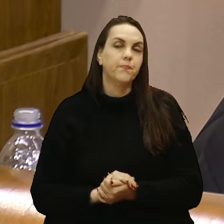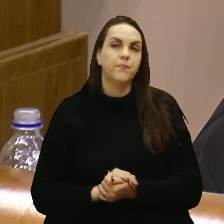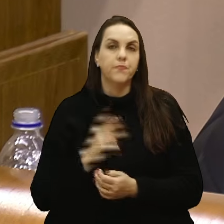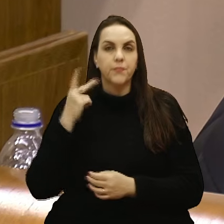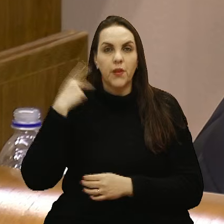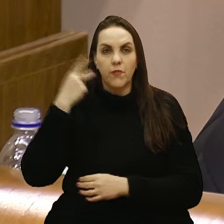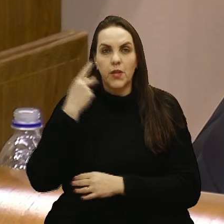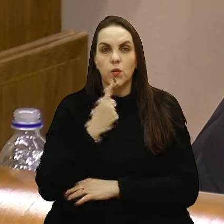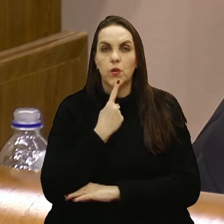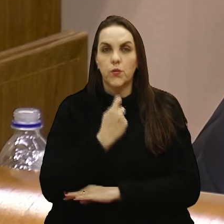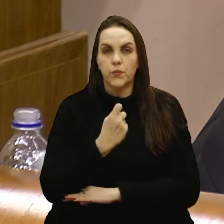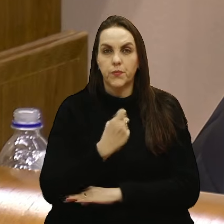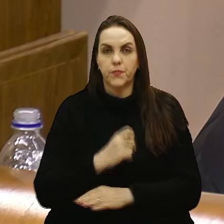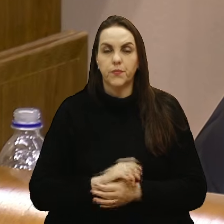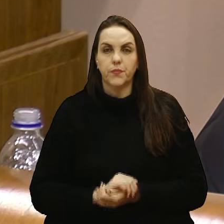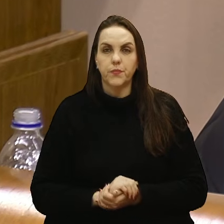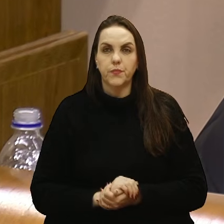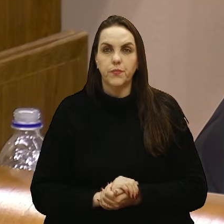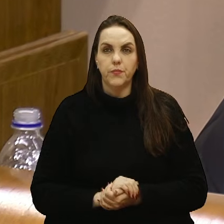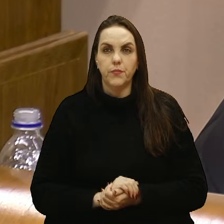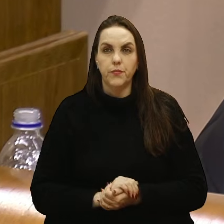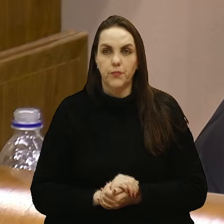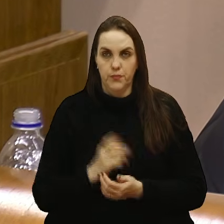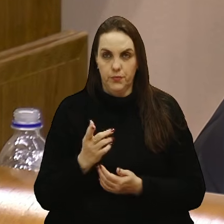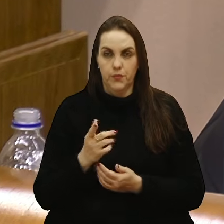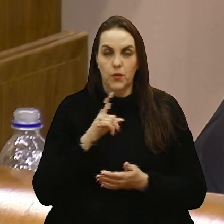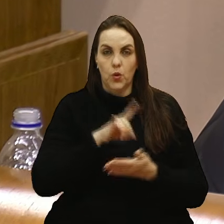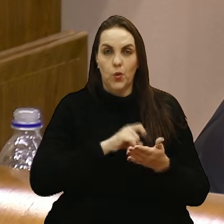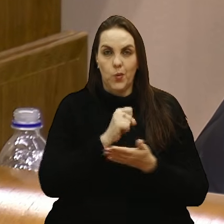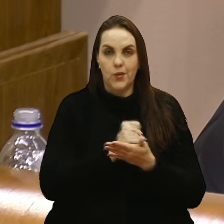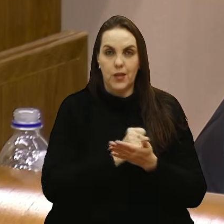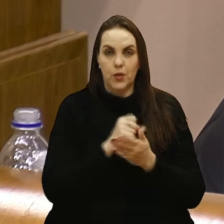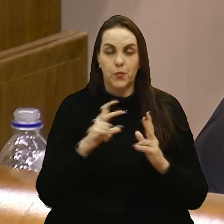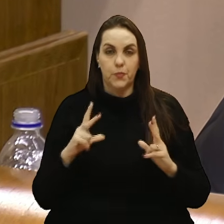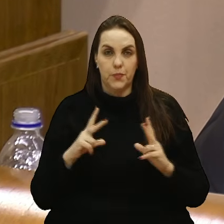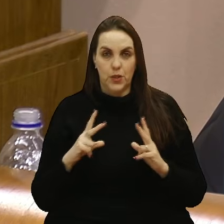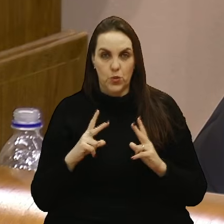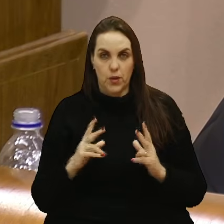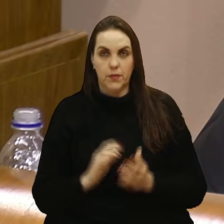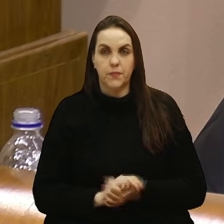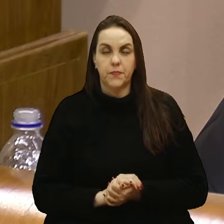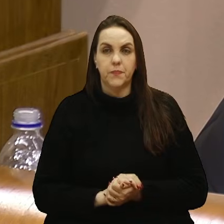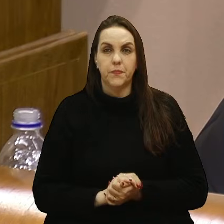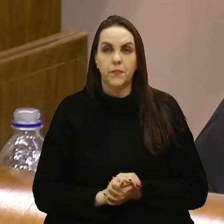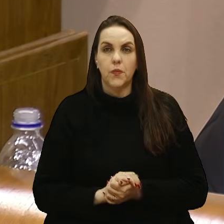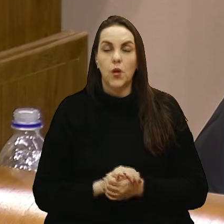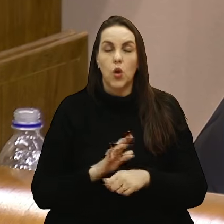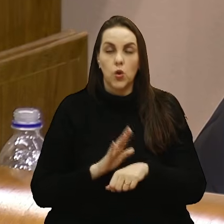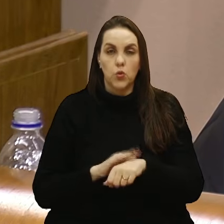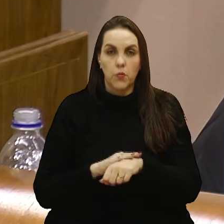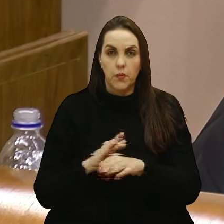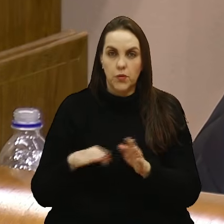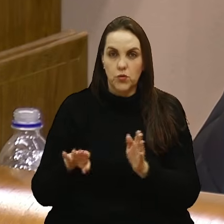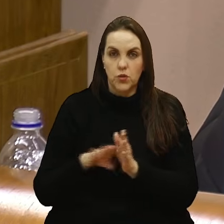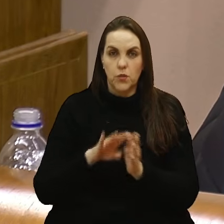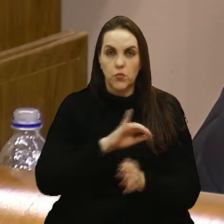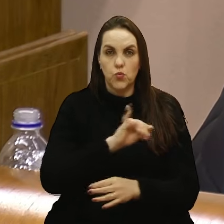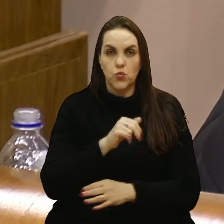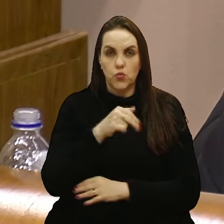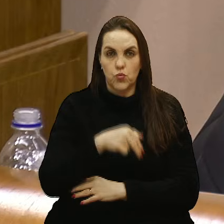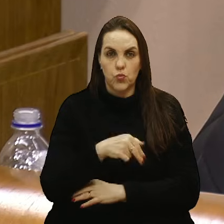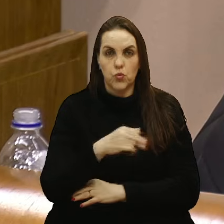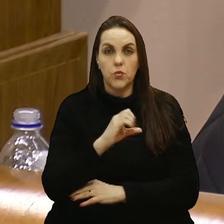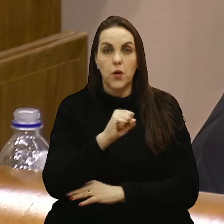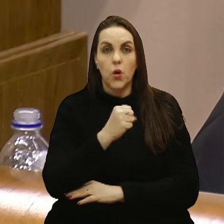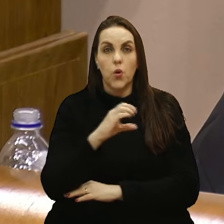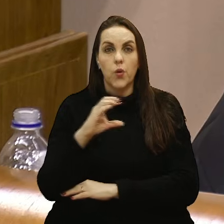Vereadora Frigeri, os contratos privados. Tá? Quando nós chegamos em junho, nós estávamos com 800